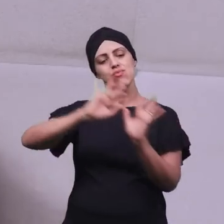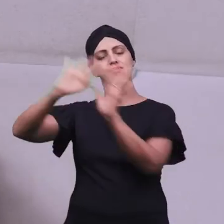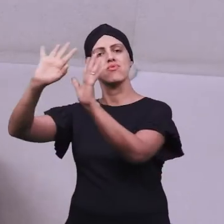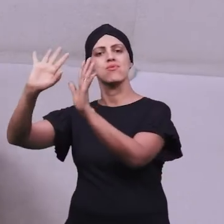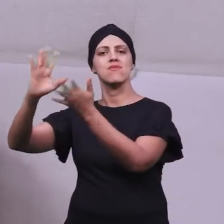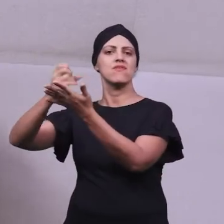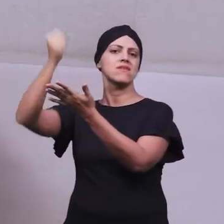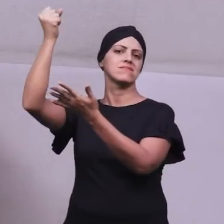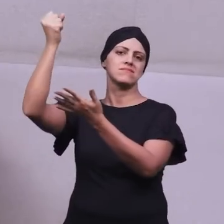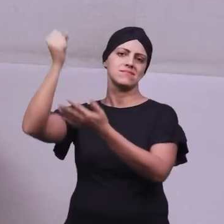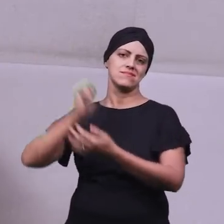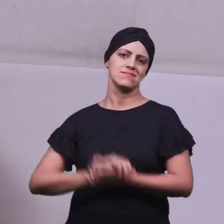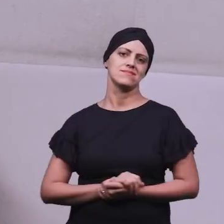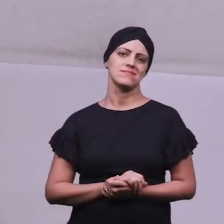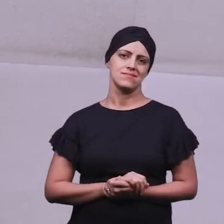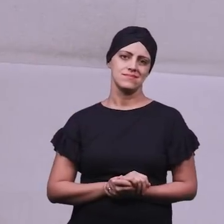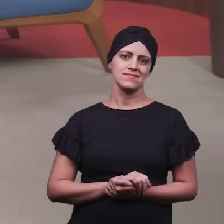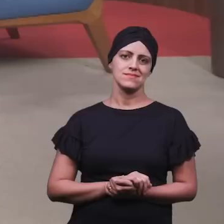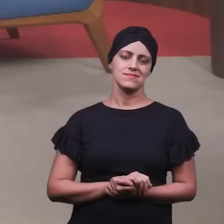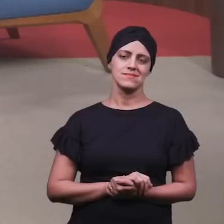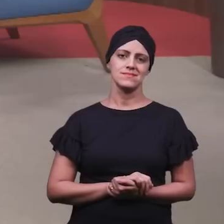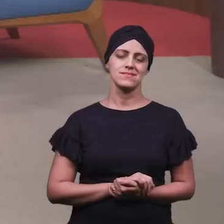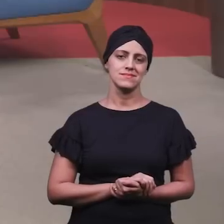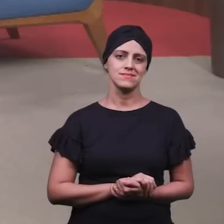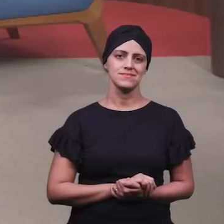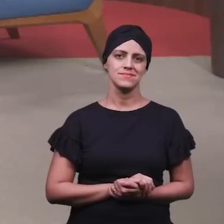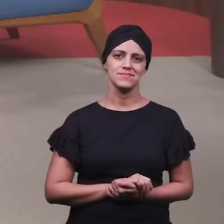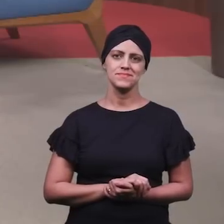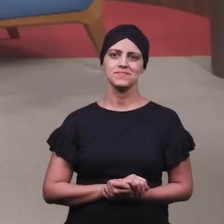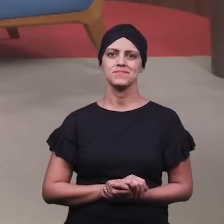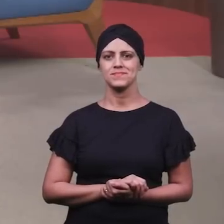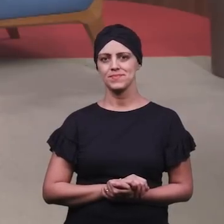dele, porque a igreja vai sair levando isso. E mais, né, Ricardo?